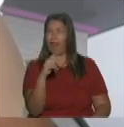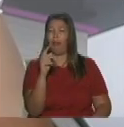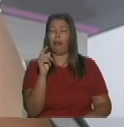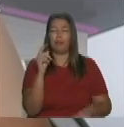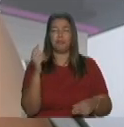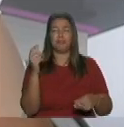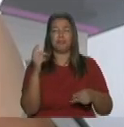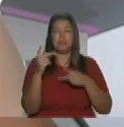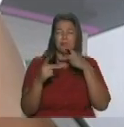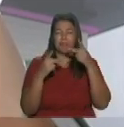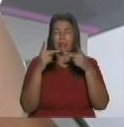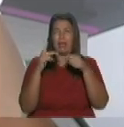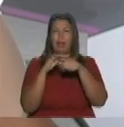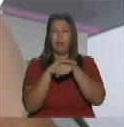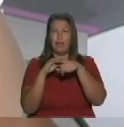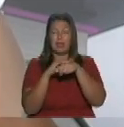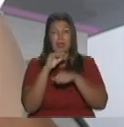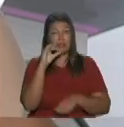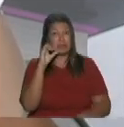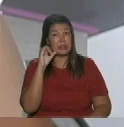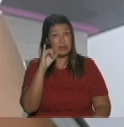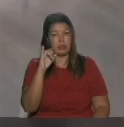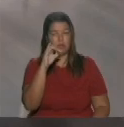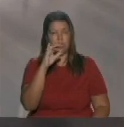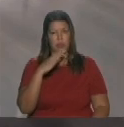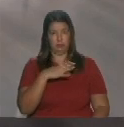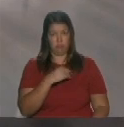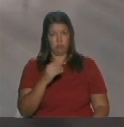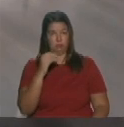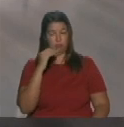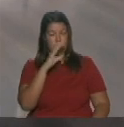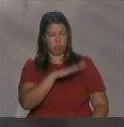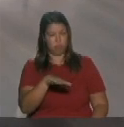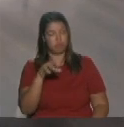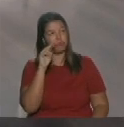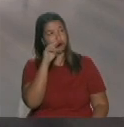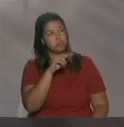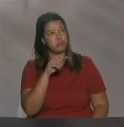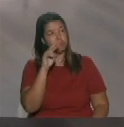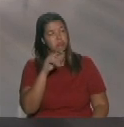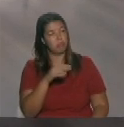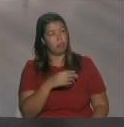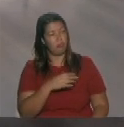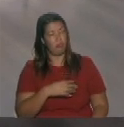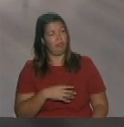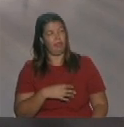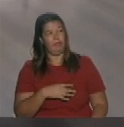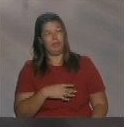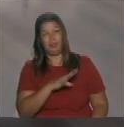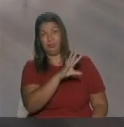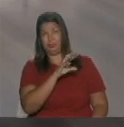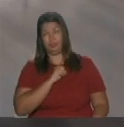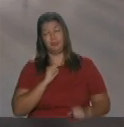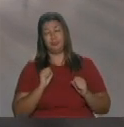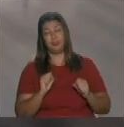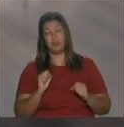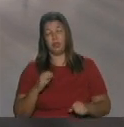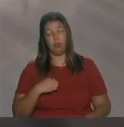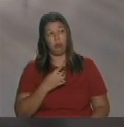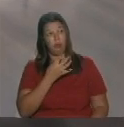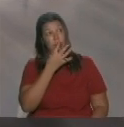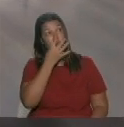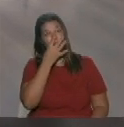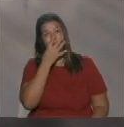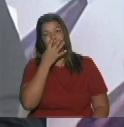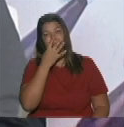ela tem umas colocações assim, que se a criança viajar na dela, sabe... Eu ficava chocada com a Peppa, sabe? Você